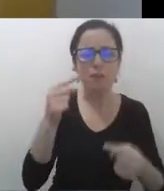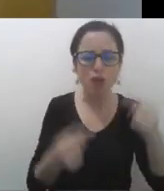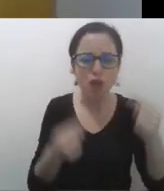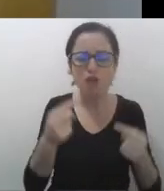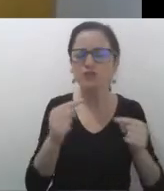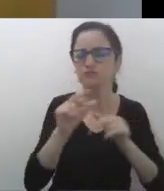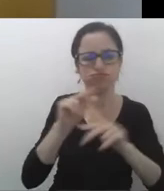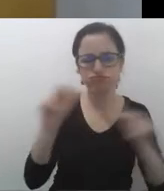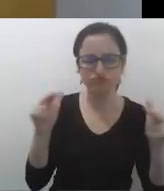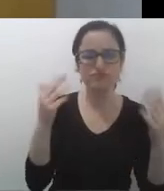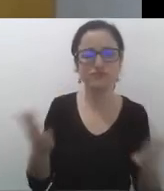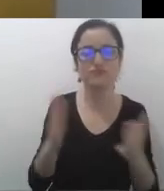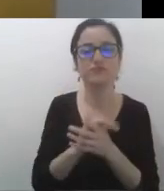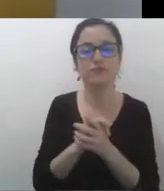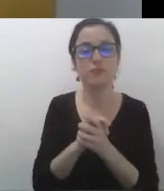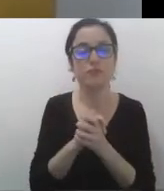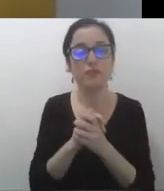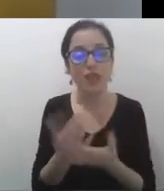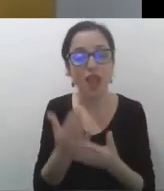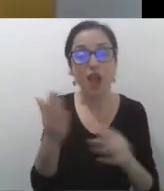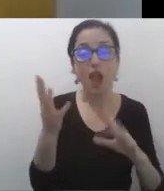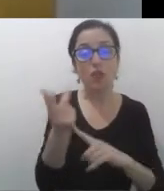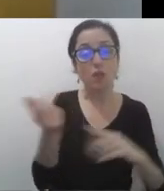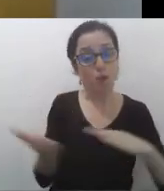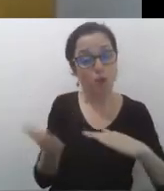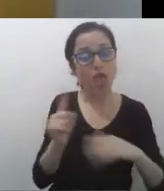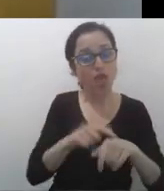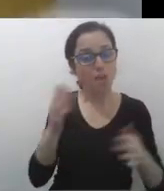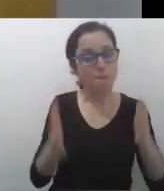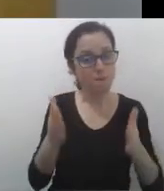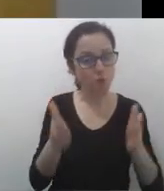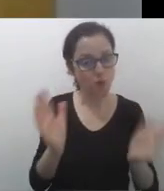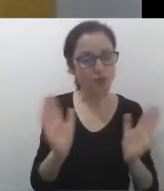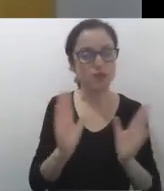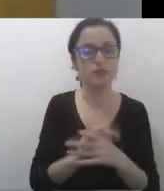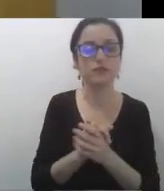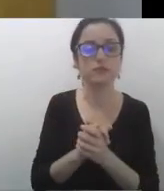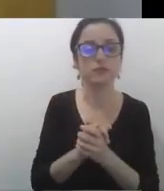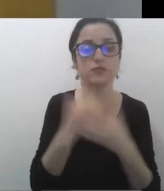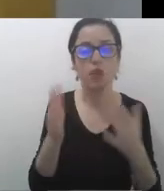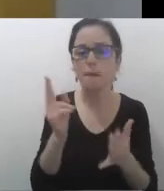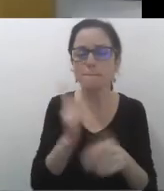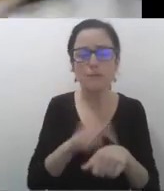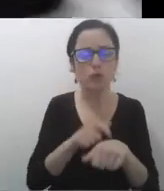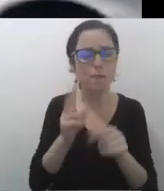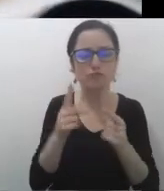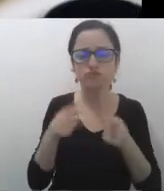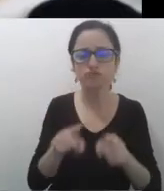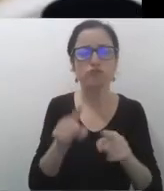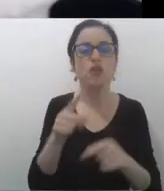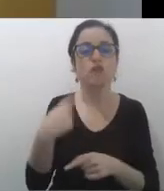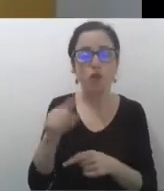Estético, técnico, política, digamos assim, né? Da arte contemporânea naquele período. Mas, ao